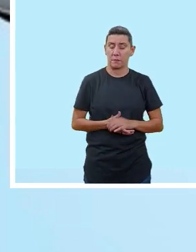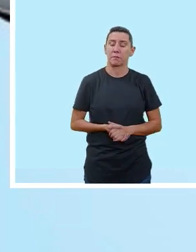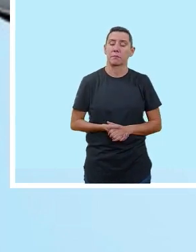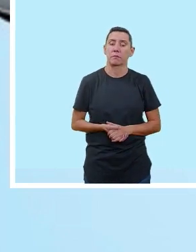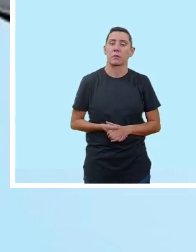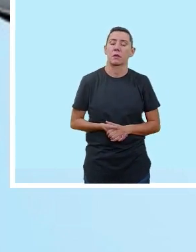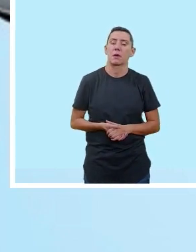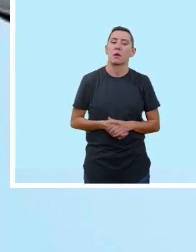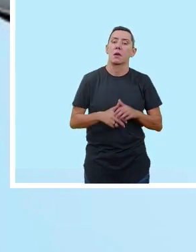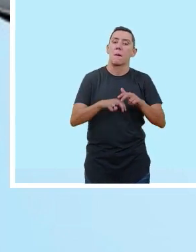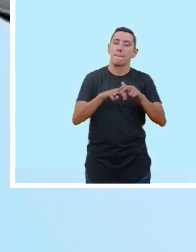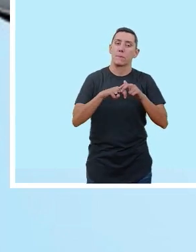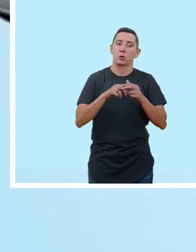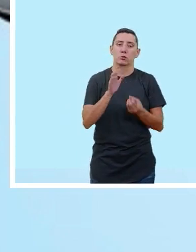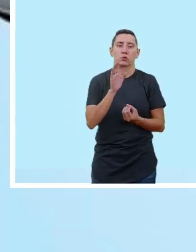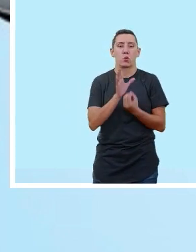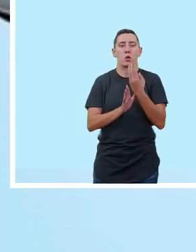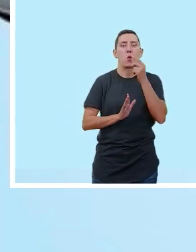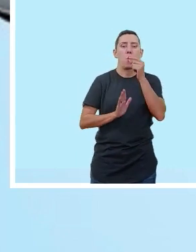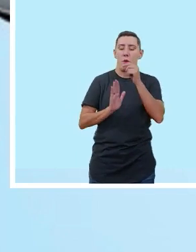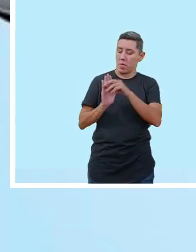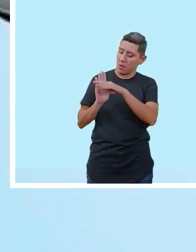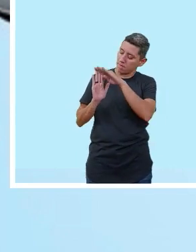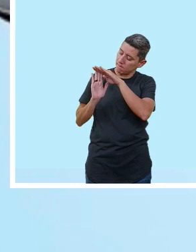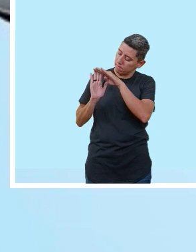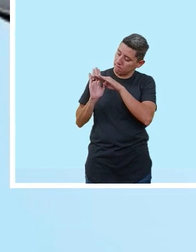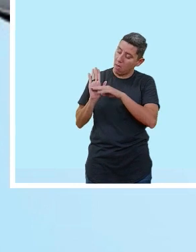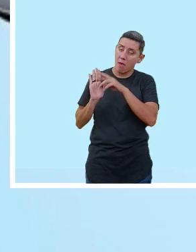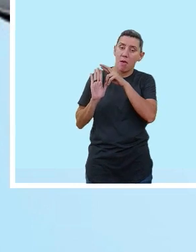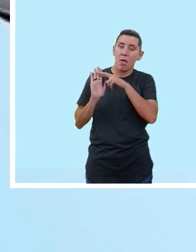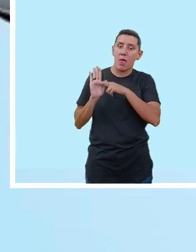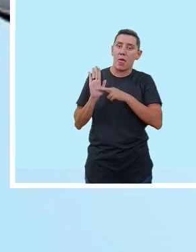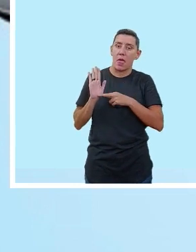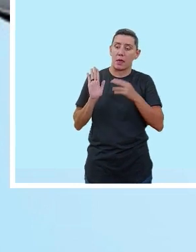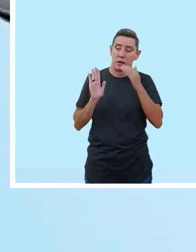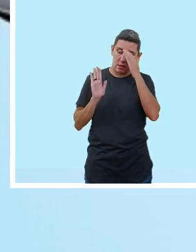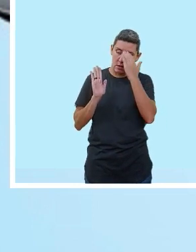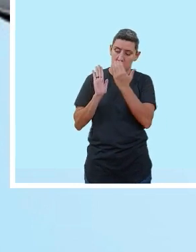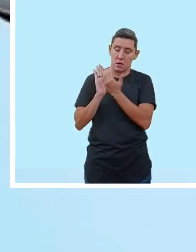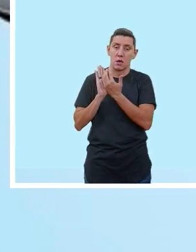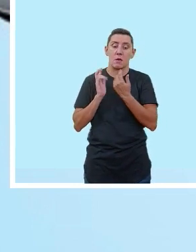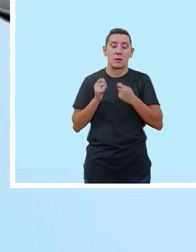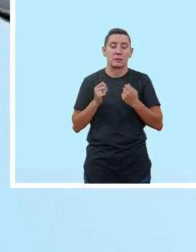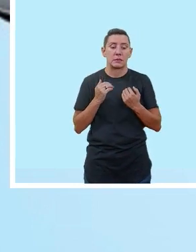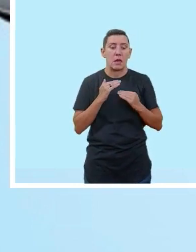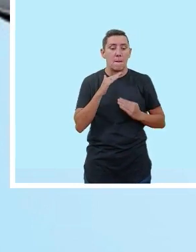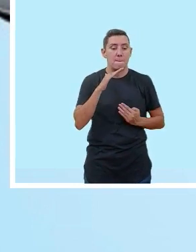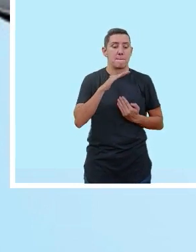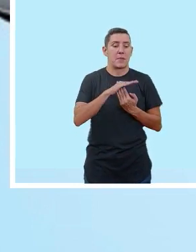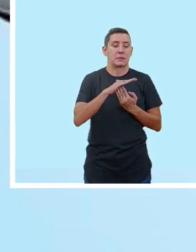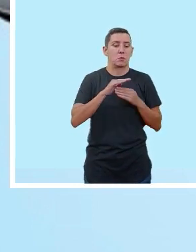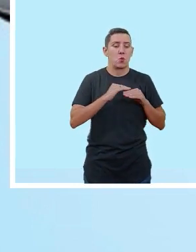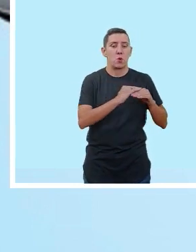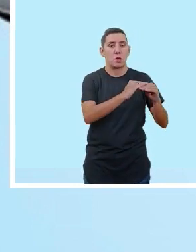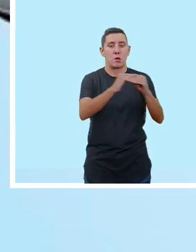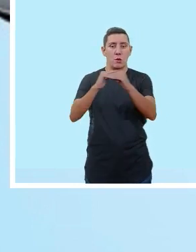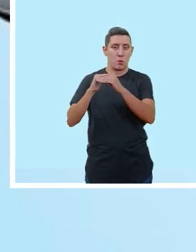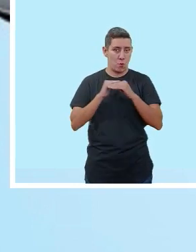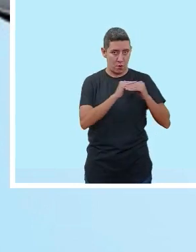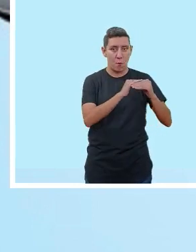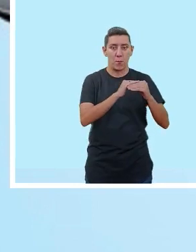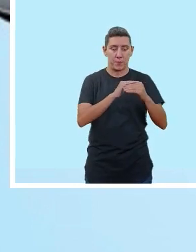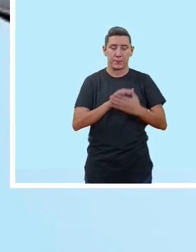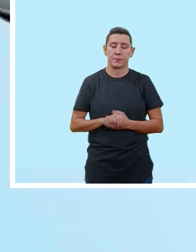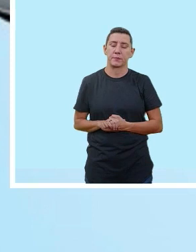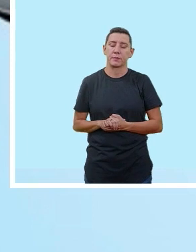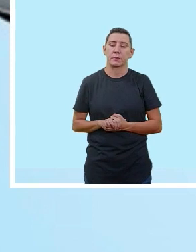criado um padrão no qual ele é utilizado como equivalente para todos os outros gases de emissão, né? E quando